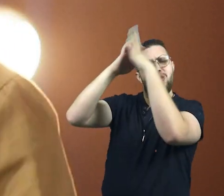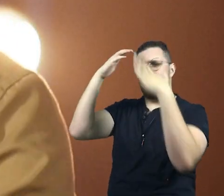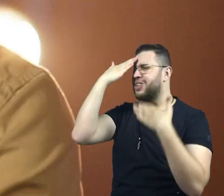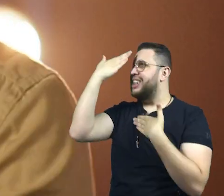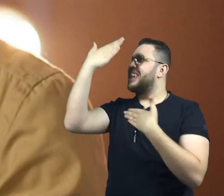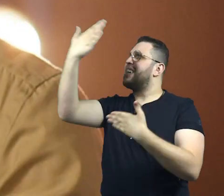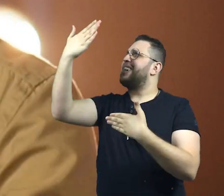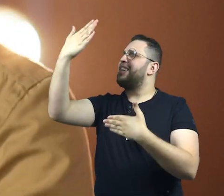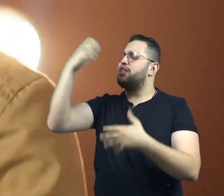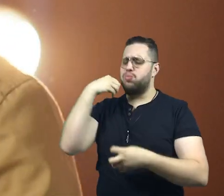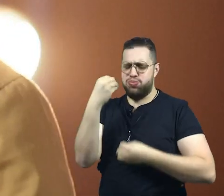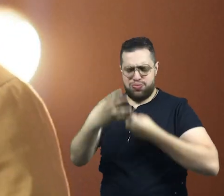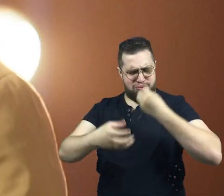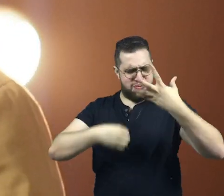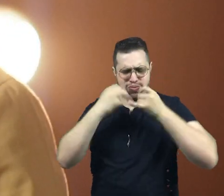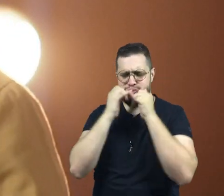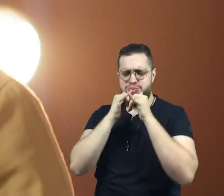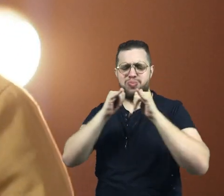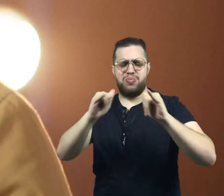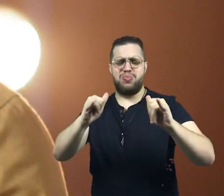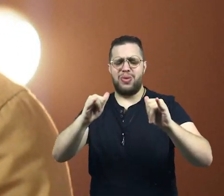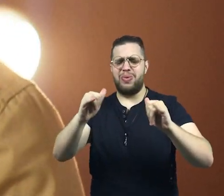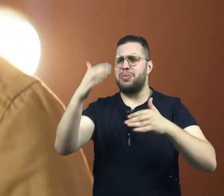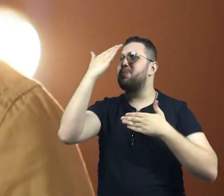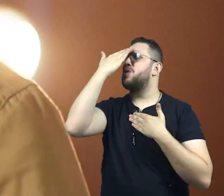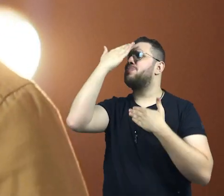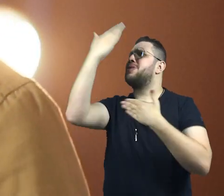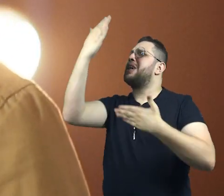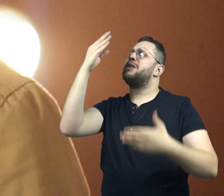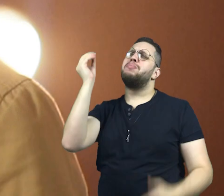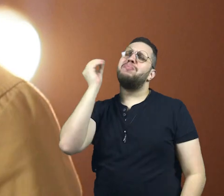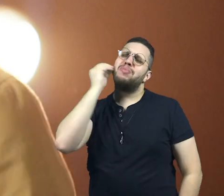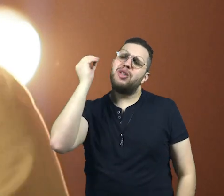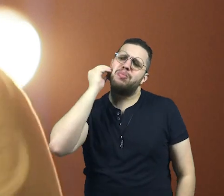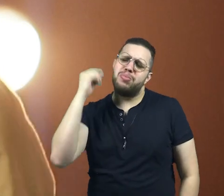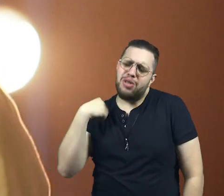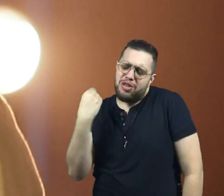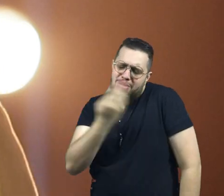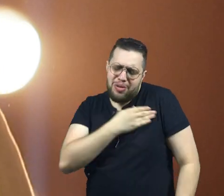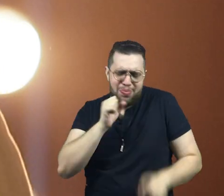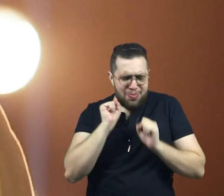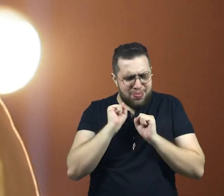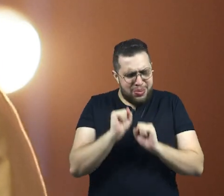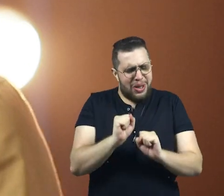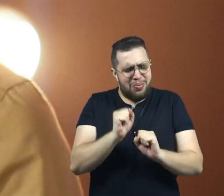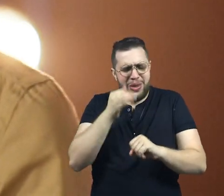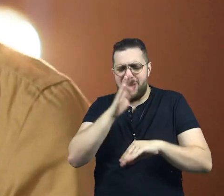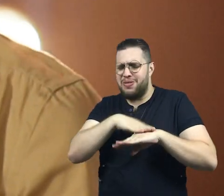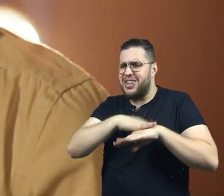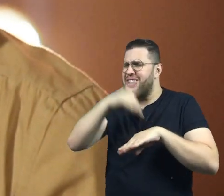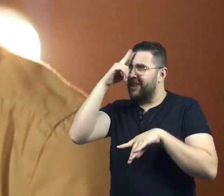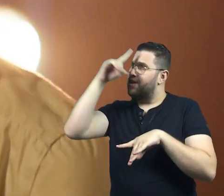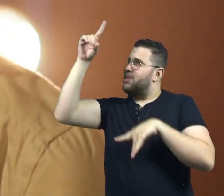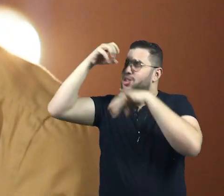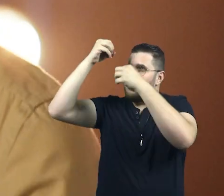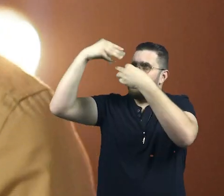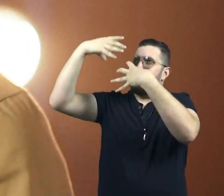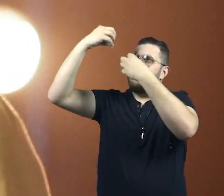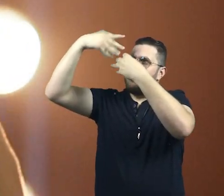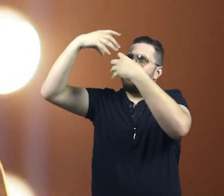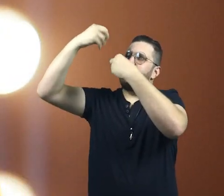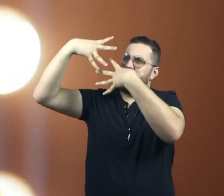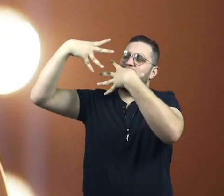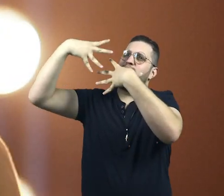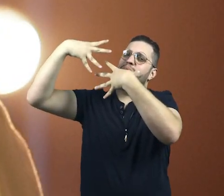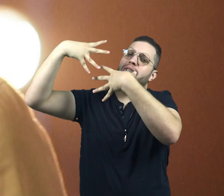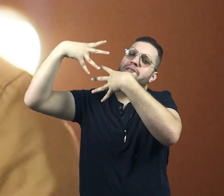teu nome, Pai. E te agradecemos por essa oportunidade, Senhor, de estarmos cumprindo, Deus, com esses princípios que o Senhor